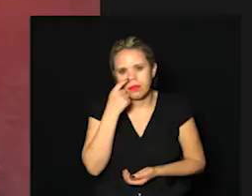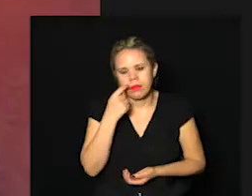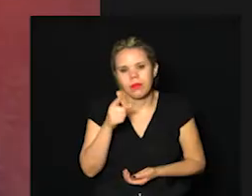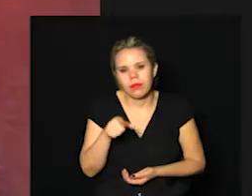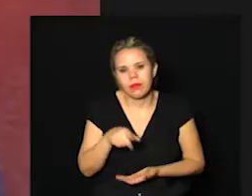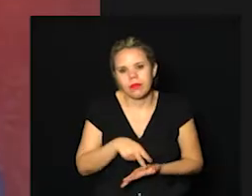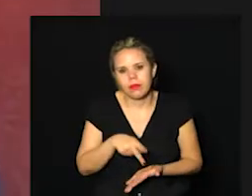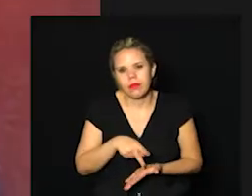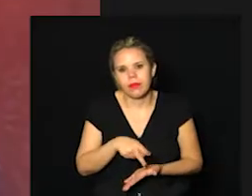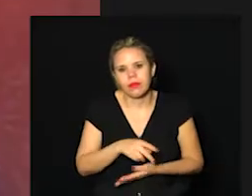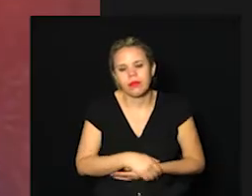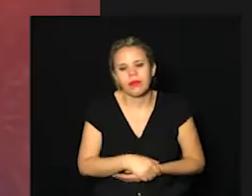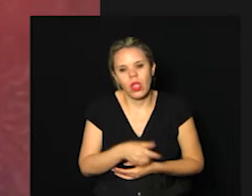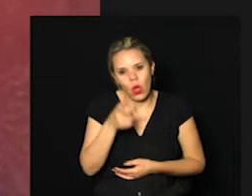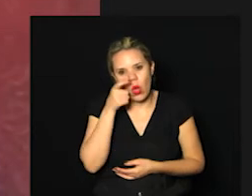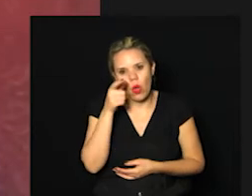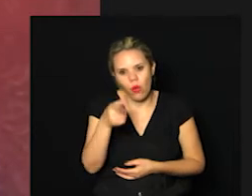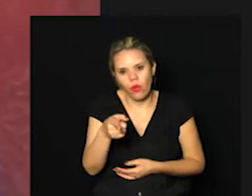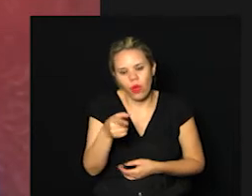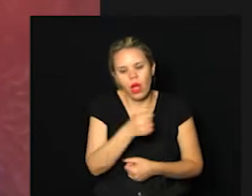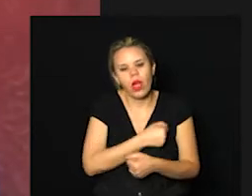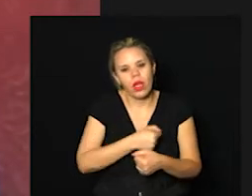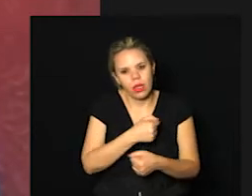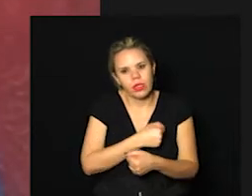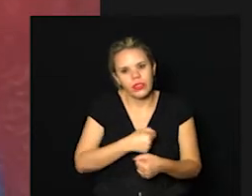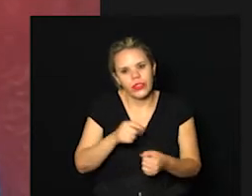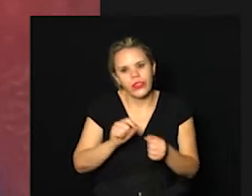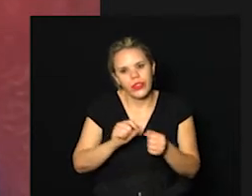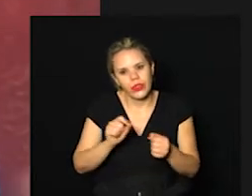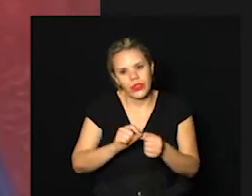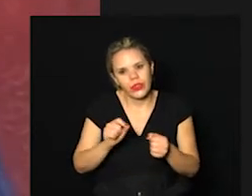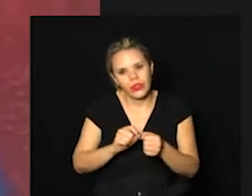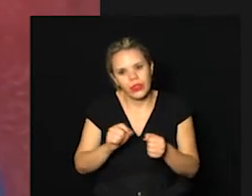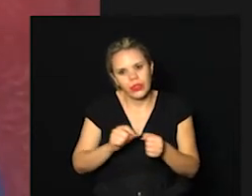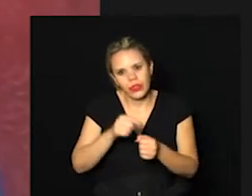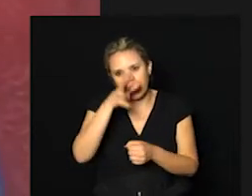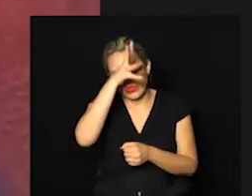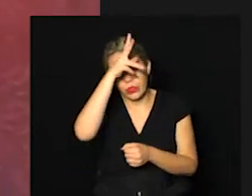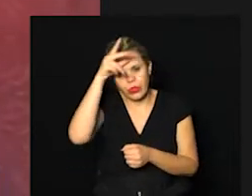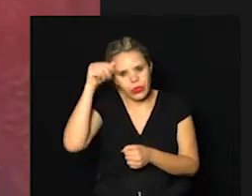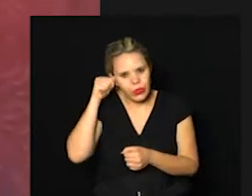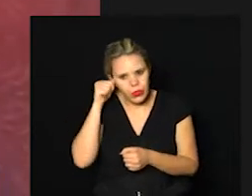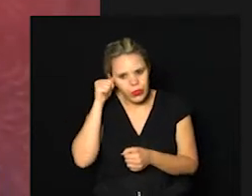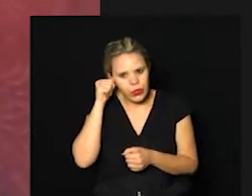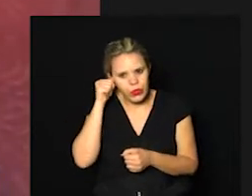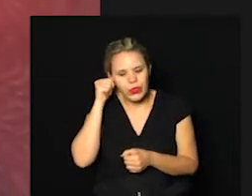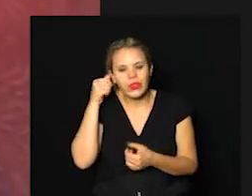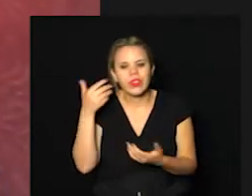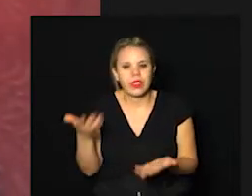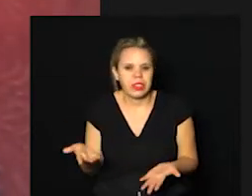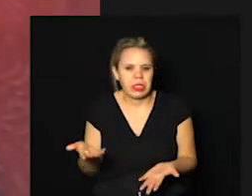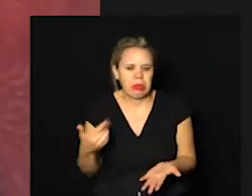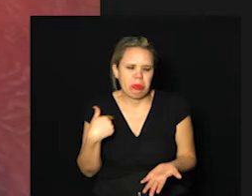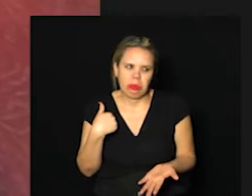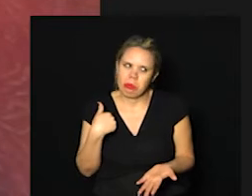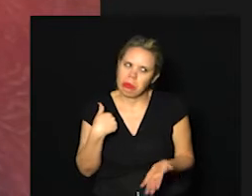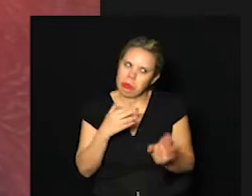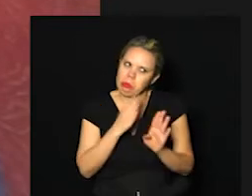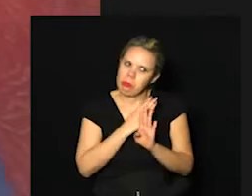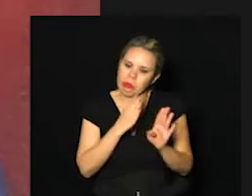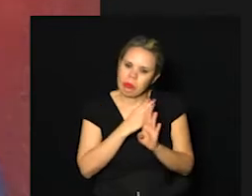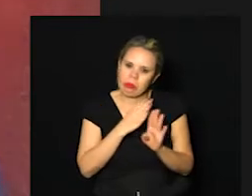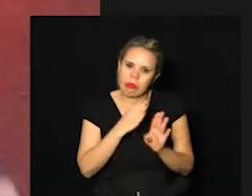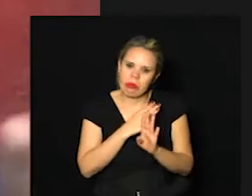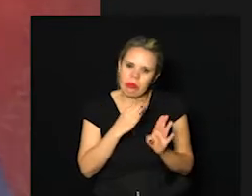É verdade. Eu vi essa receita feita à base de refrigerante de cola e eu não sei não, viu? Tenho minhas